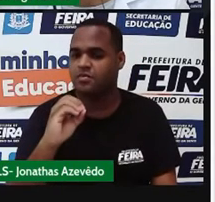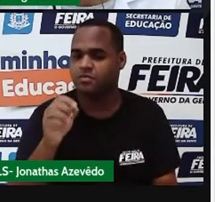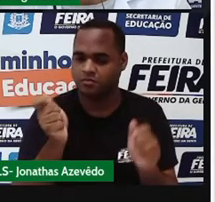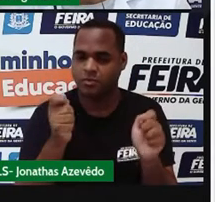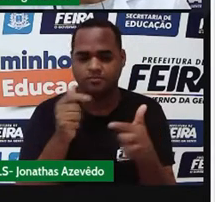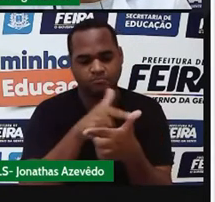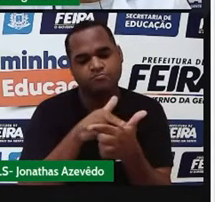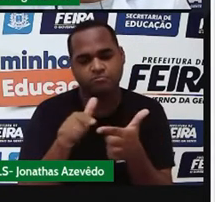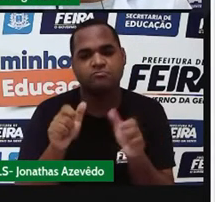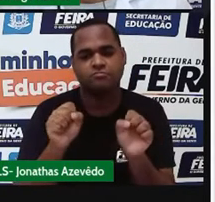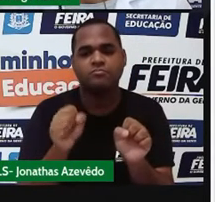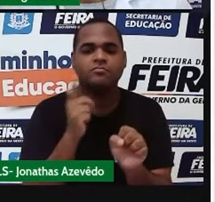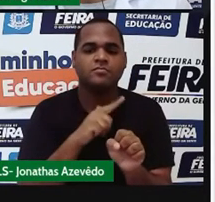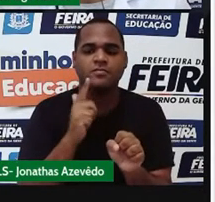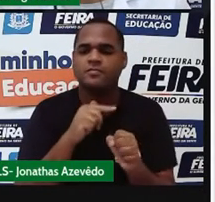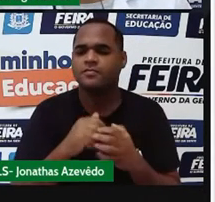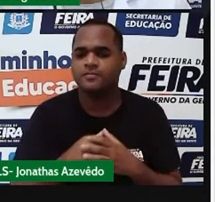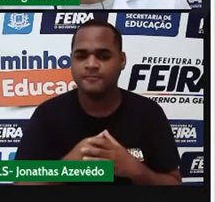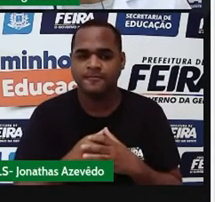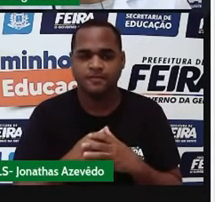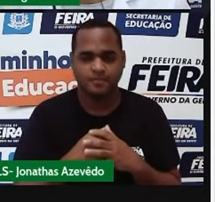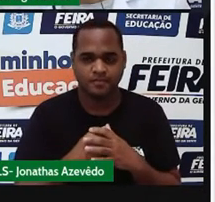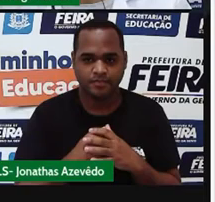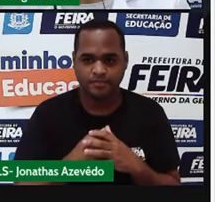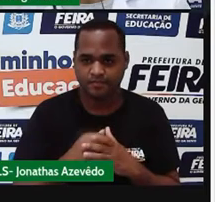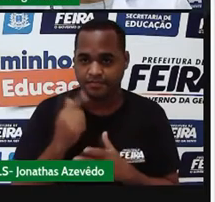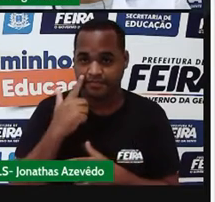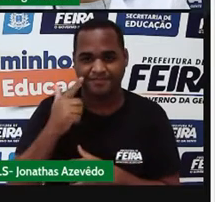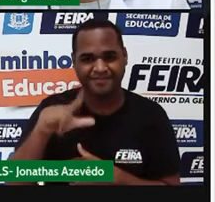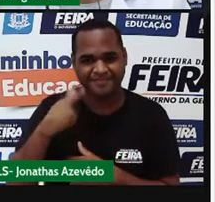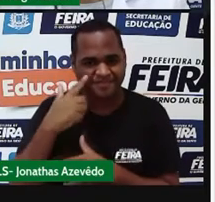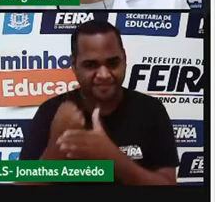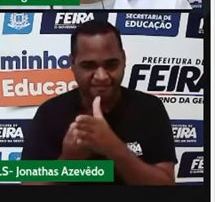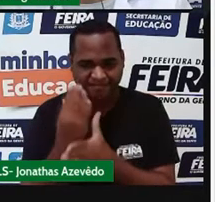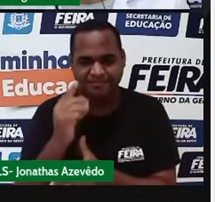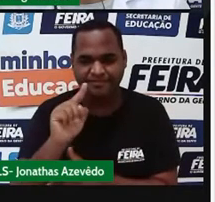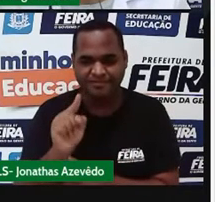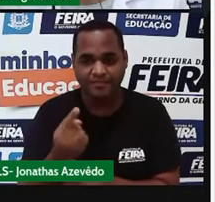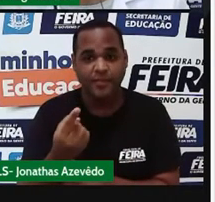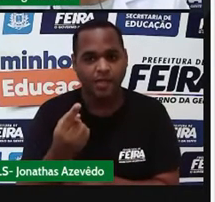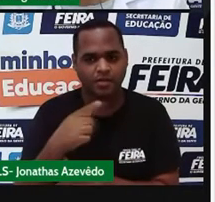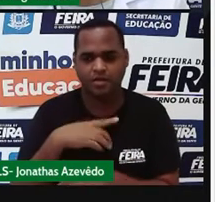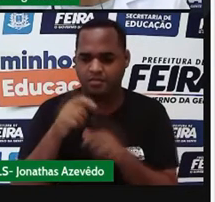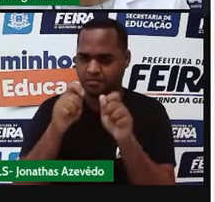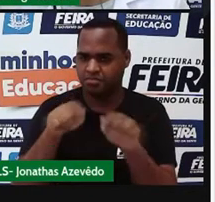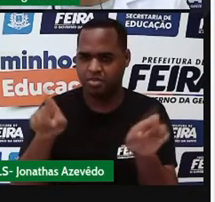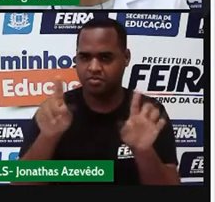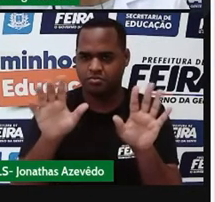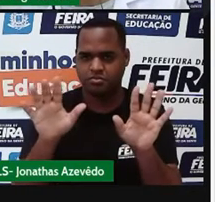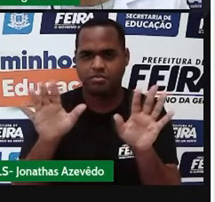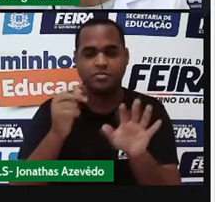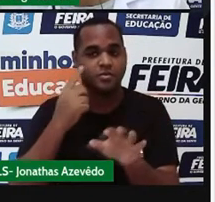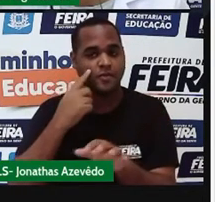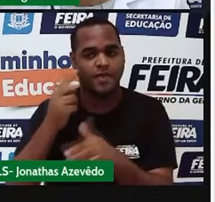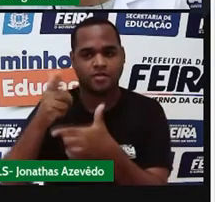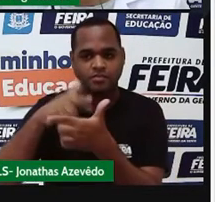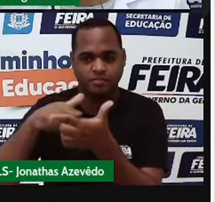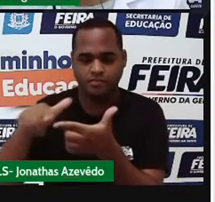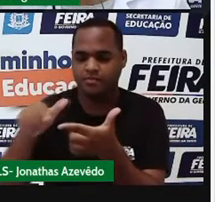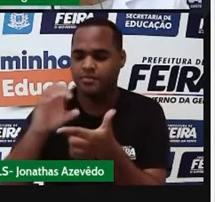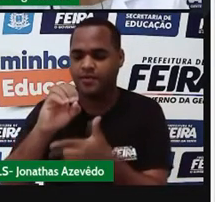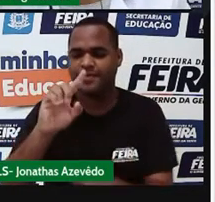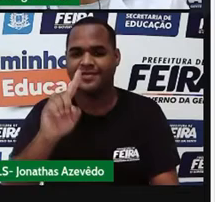novo é bom como já apareceu a Vigo não precisa mais de, só de novo dividir aqui ó